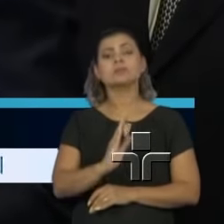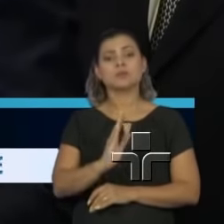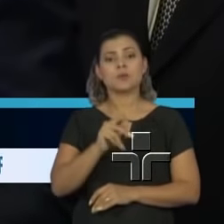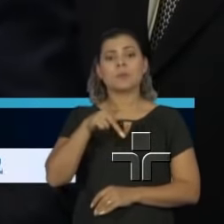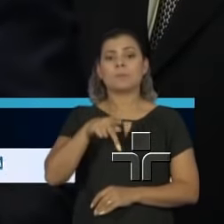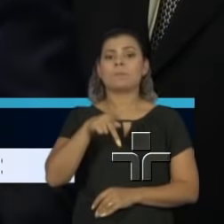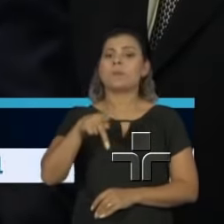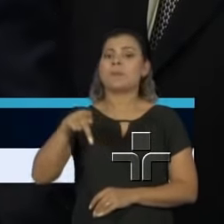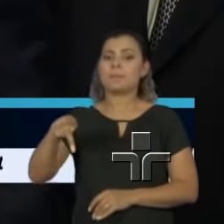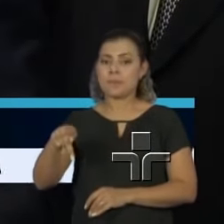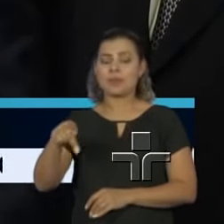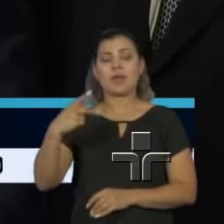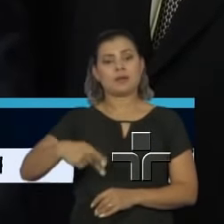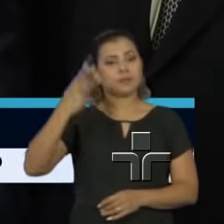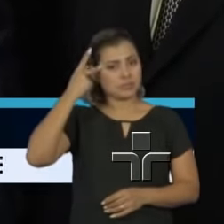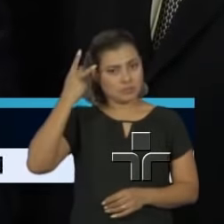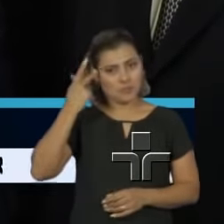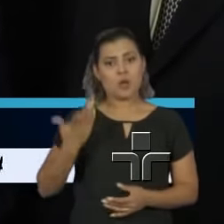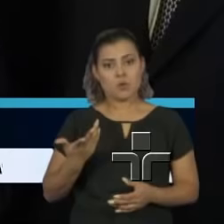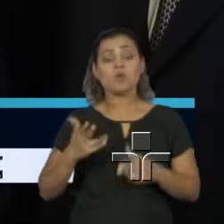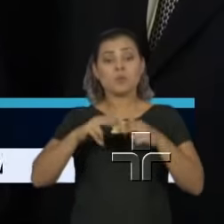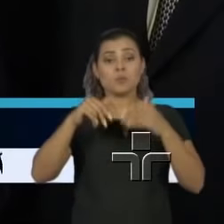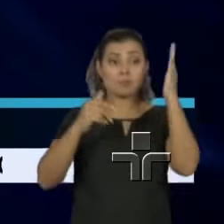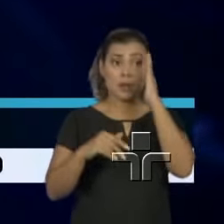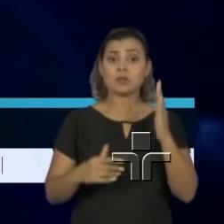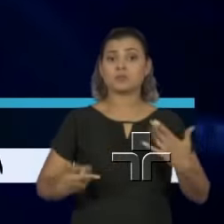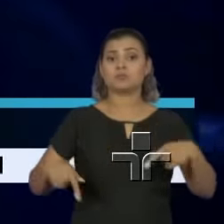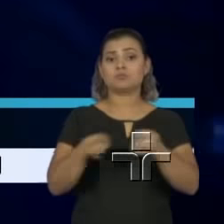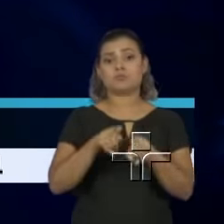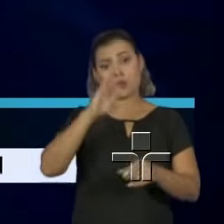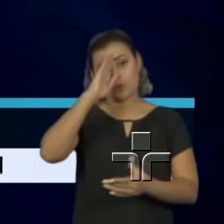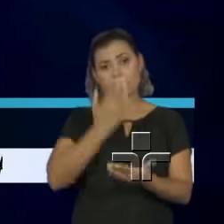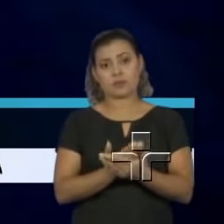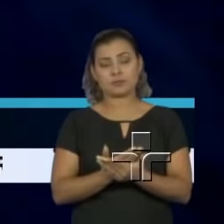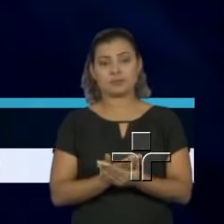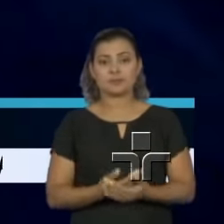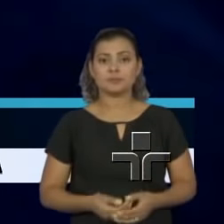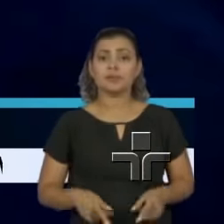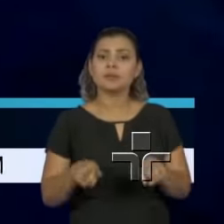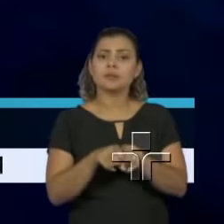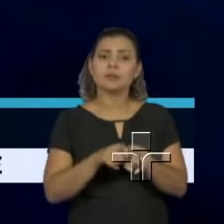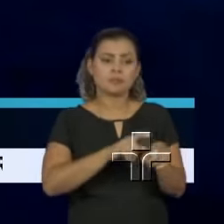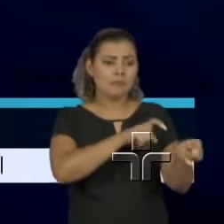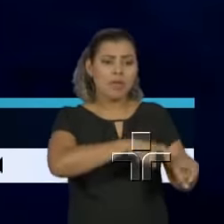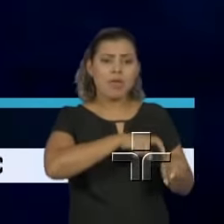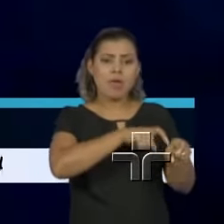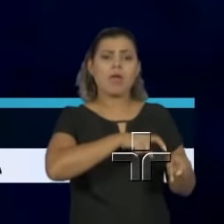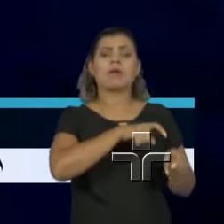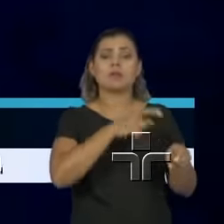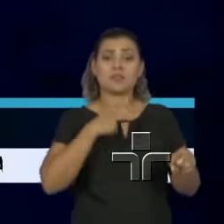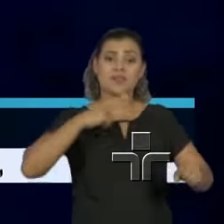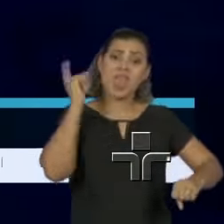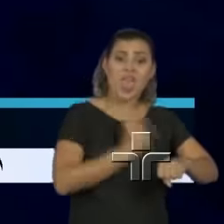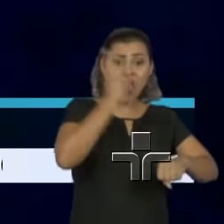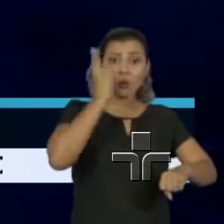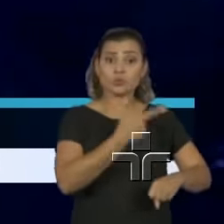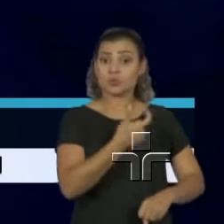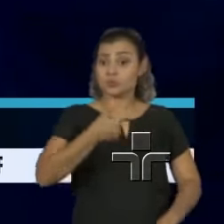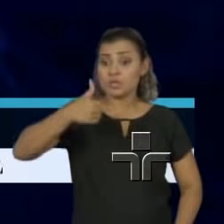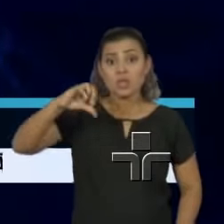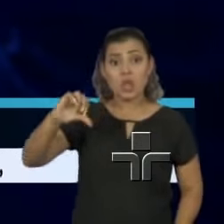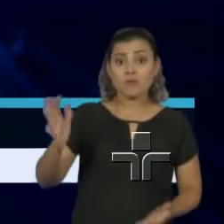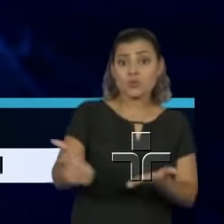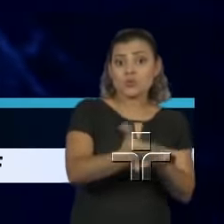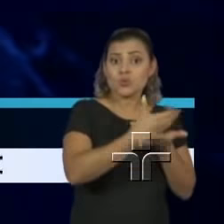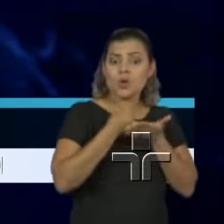PPPs e privatizações de São Paulo e do Brasil. A safra agrícola brasileira bateu recorde em 2019.